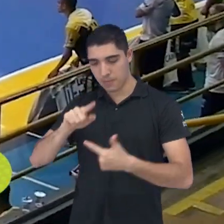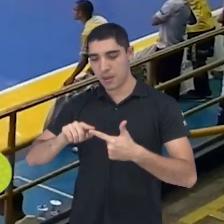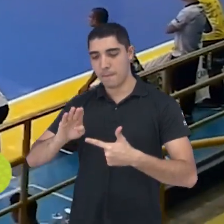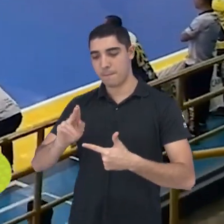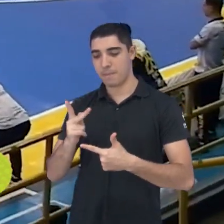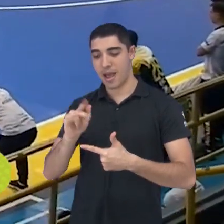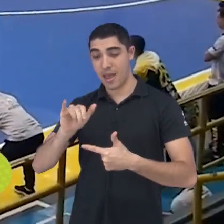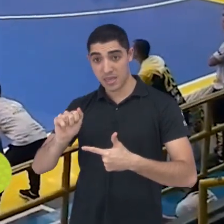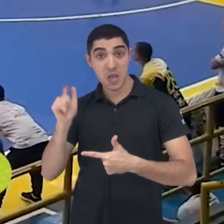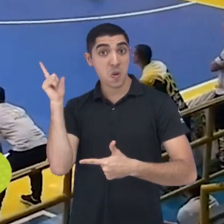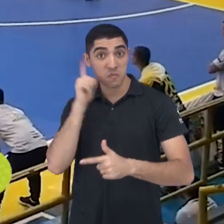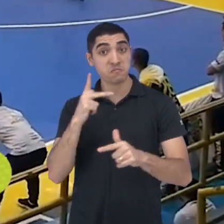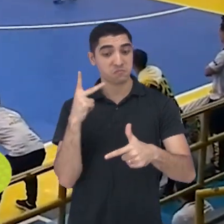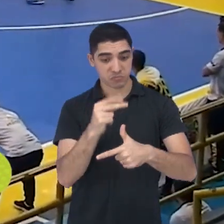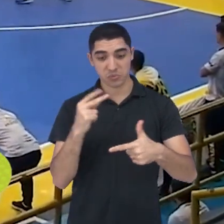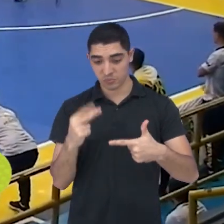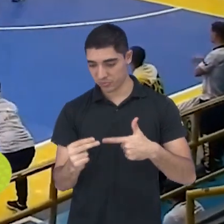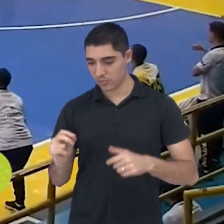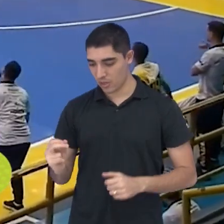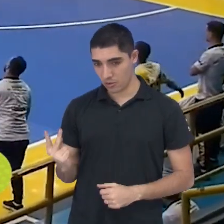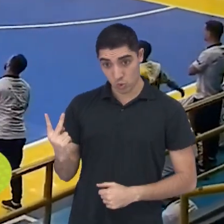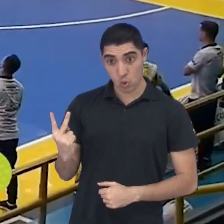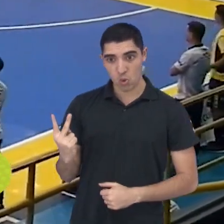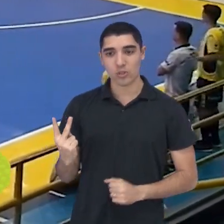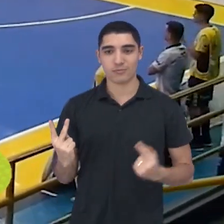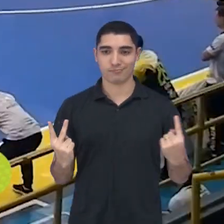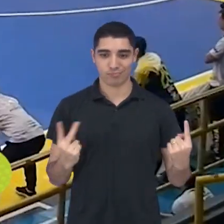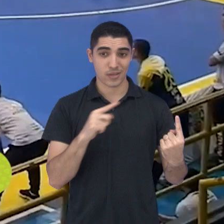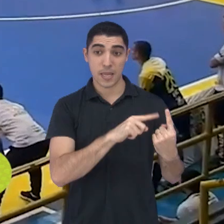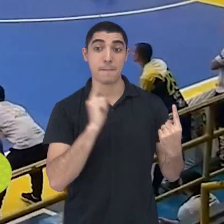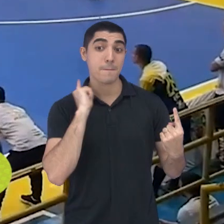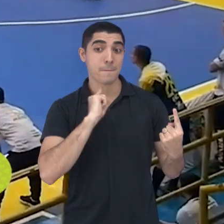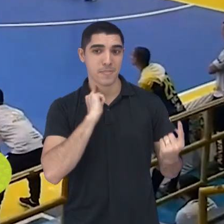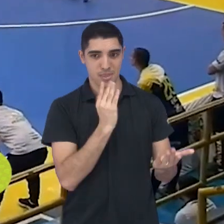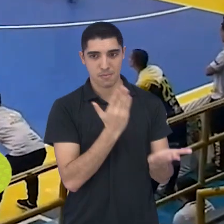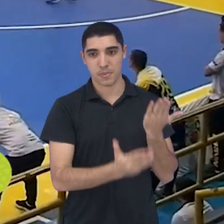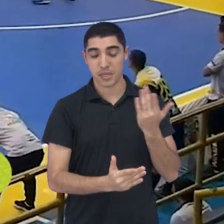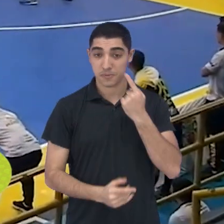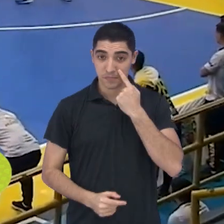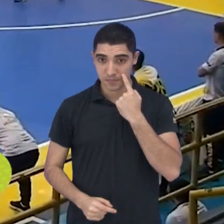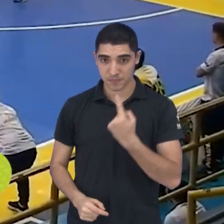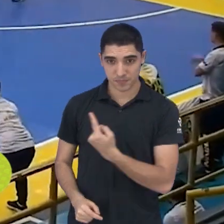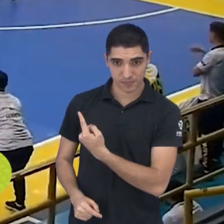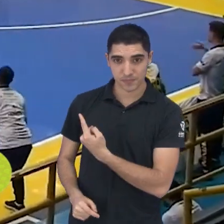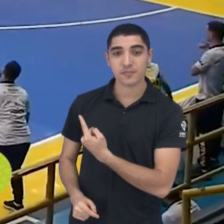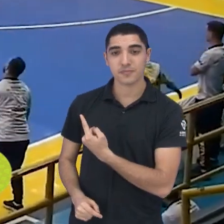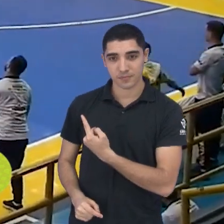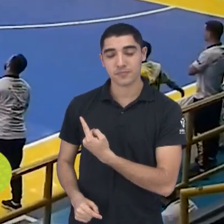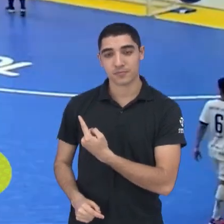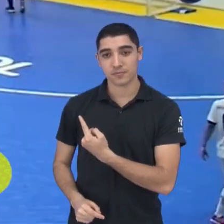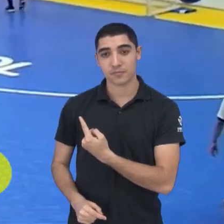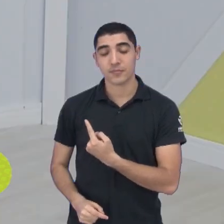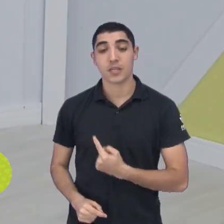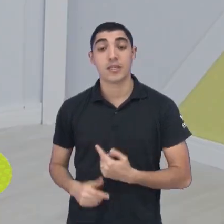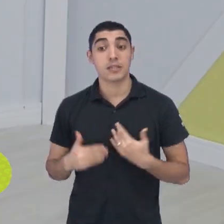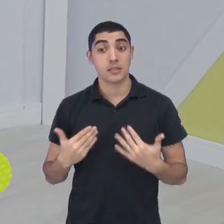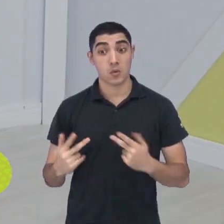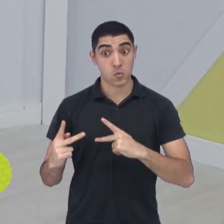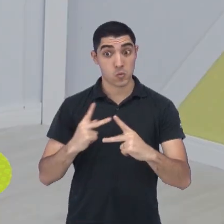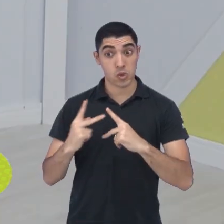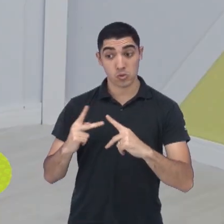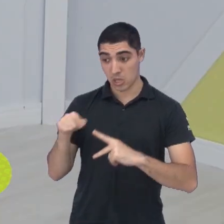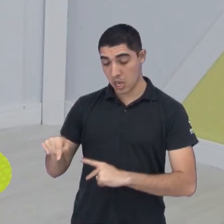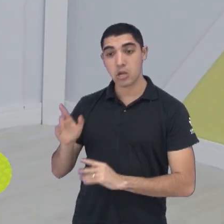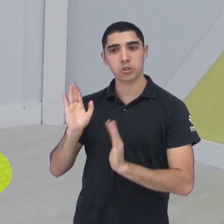José. Infelizmente o gol do Bahia não foi gravado, então por isso que você não está vendo aí. O gol do Minas foi marcado pelo Vitão. Com o resultado, o São José